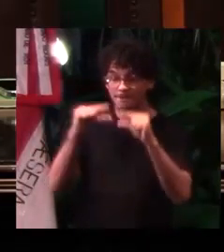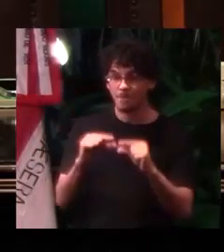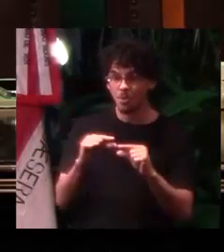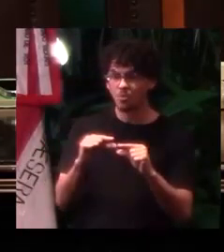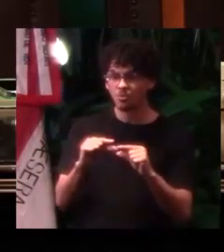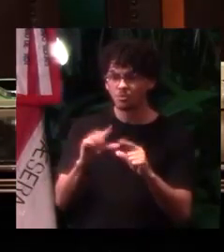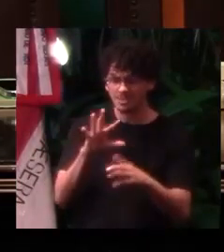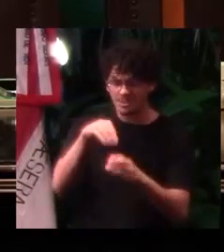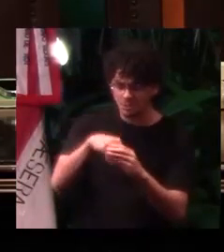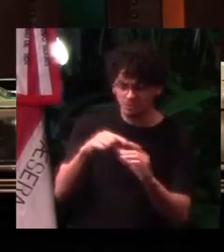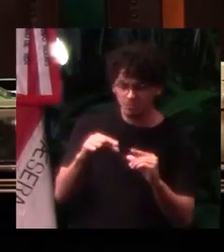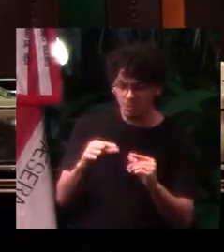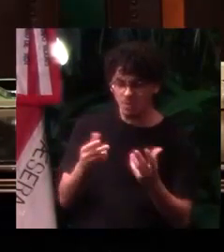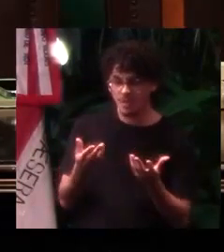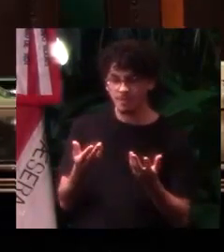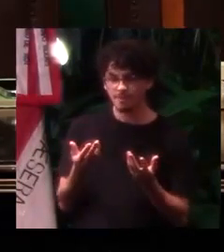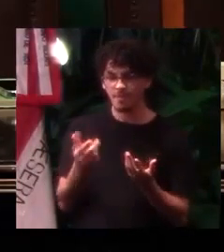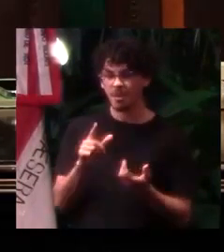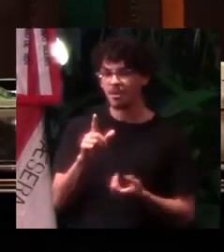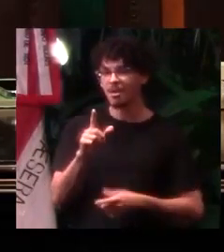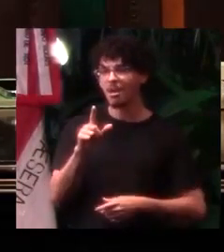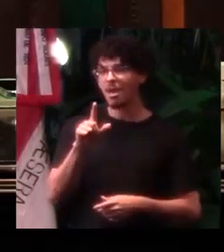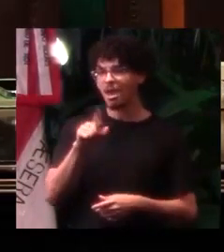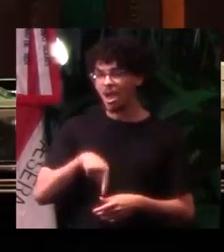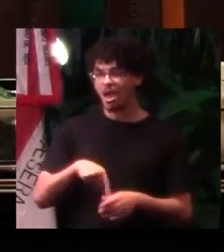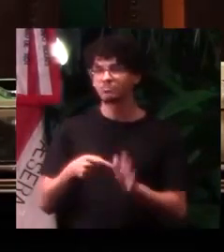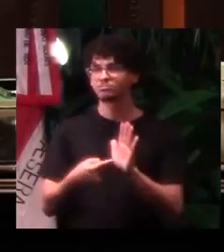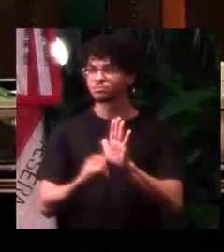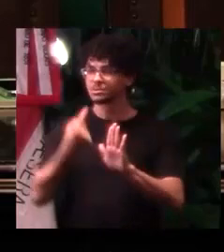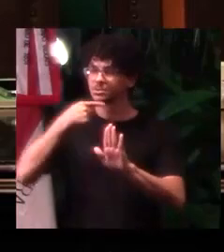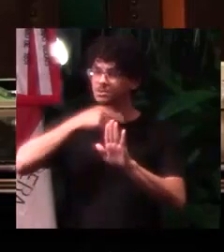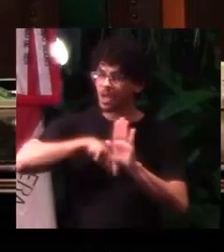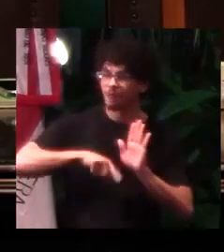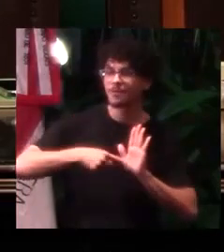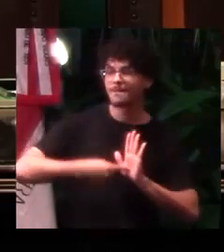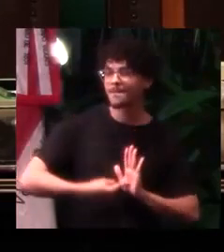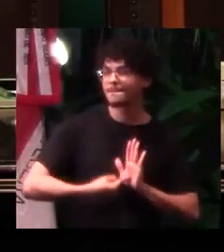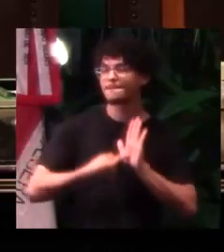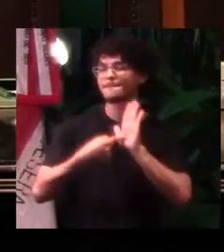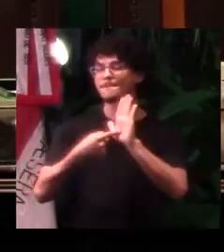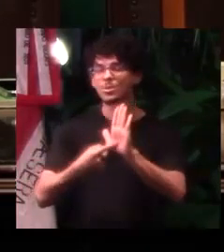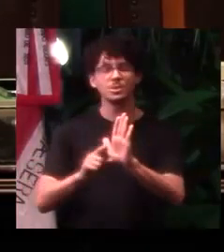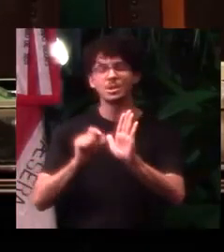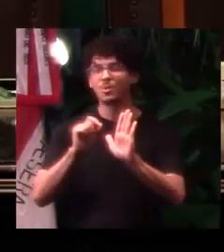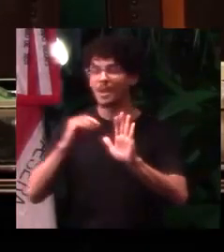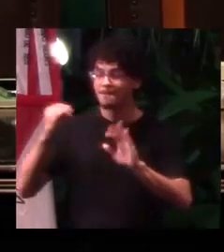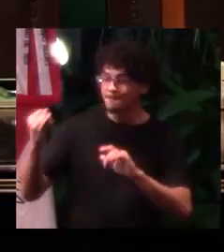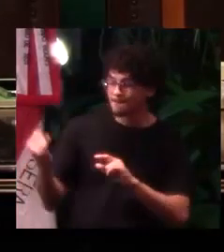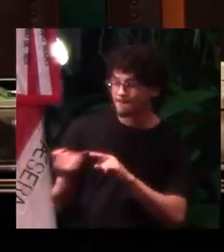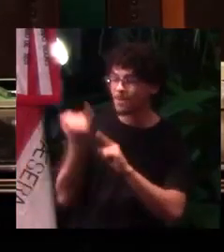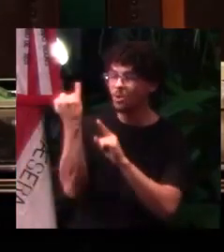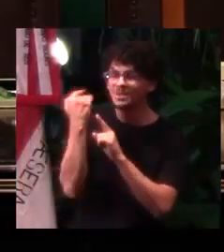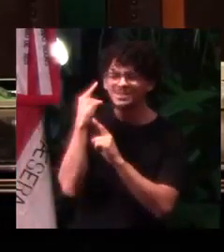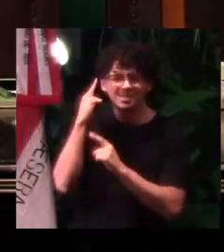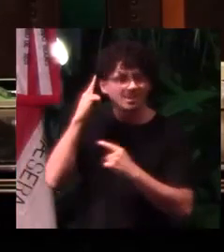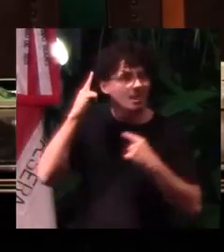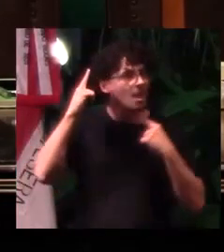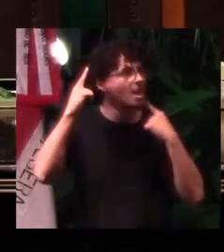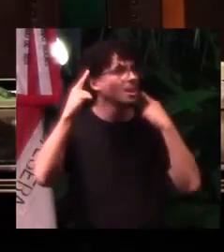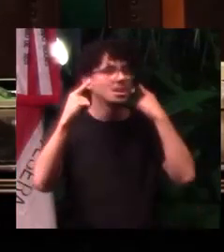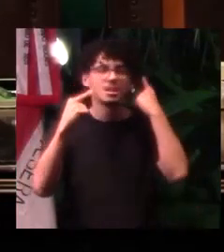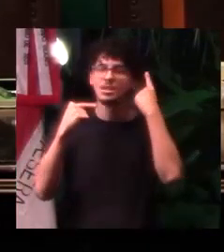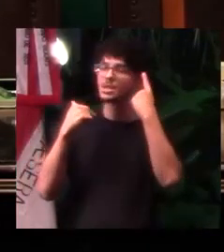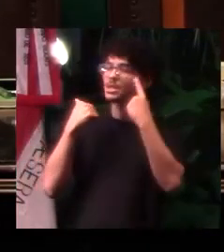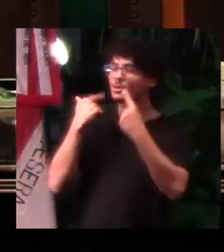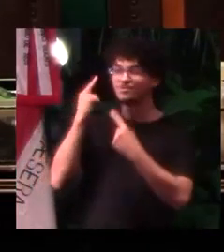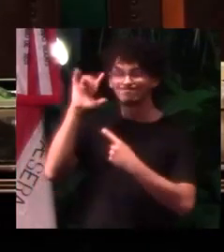exatamente mostrando a importância daquele delírio, daquela loucura literária em